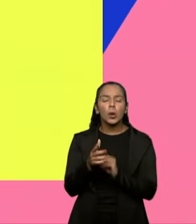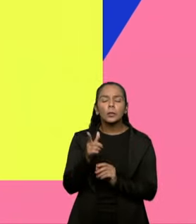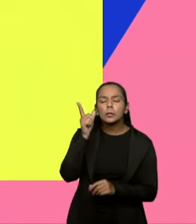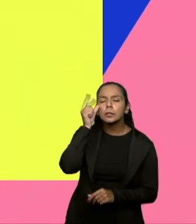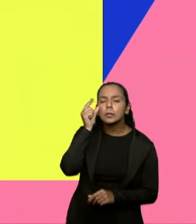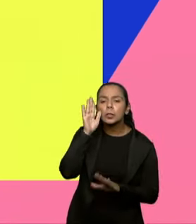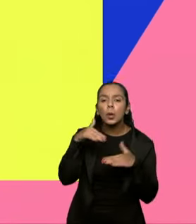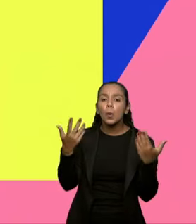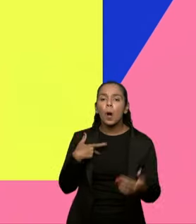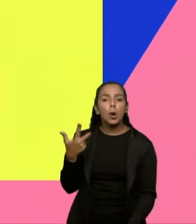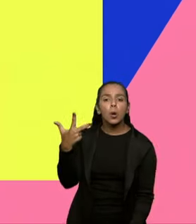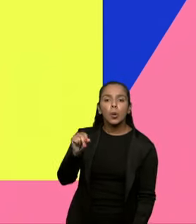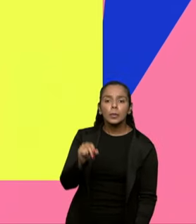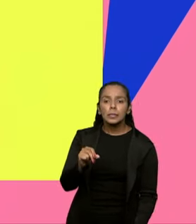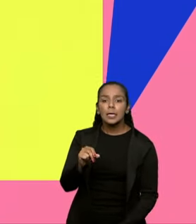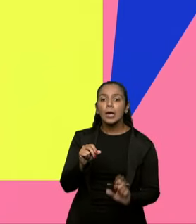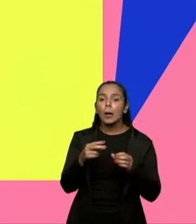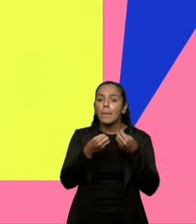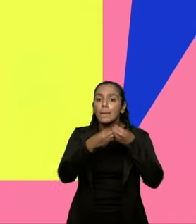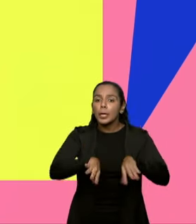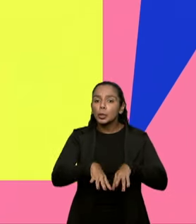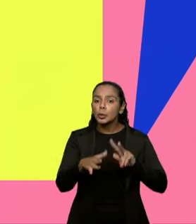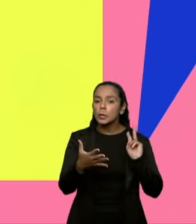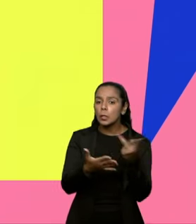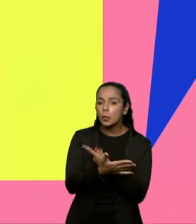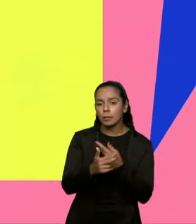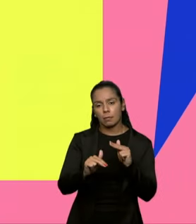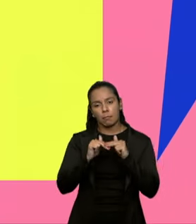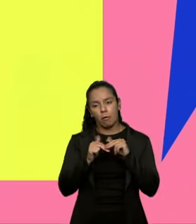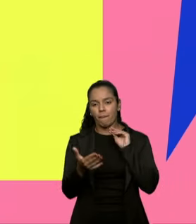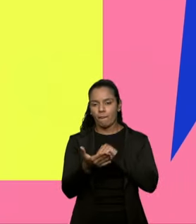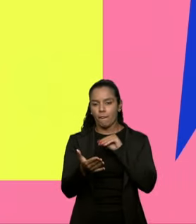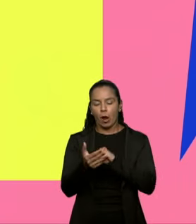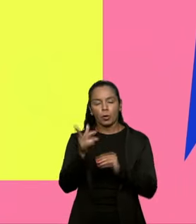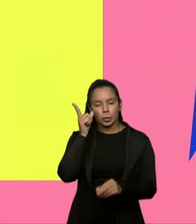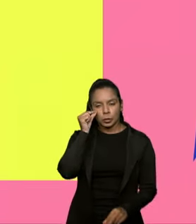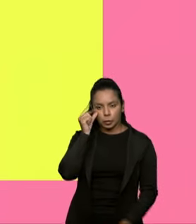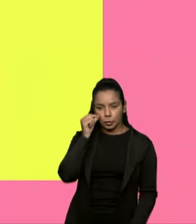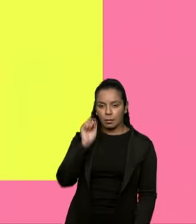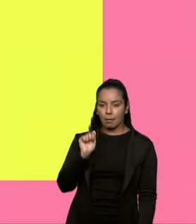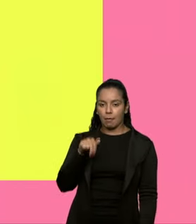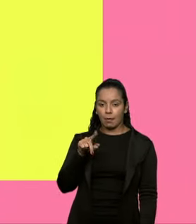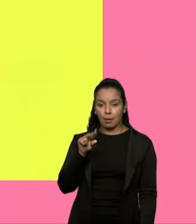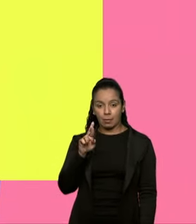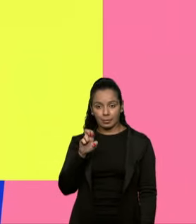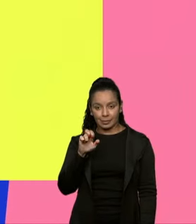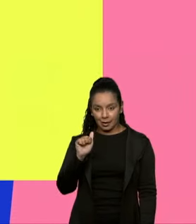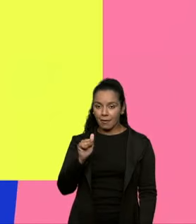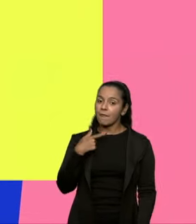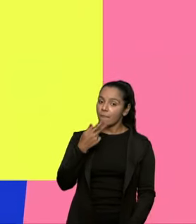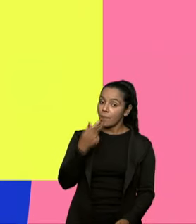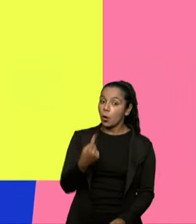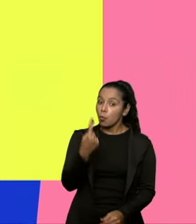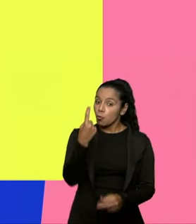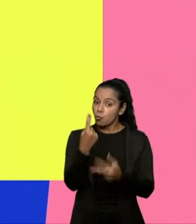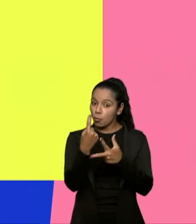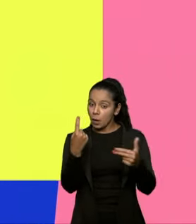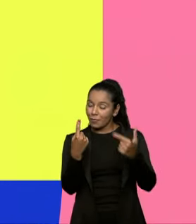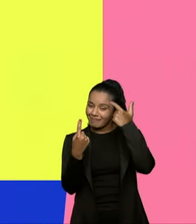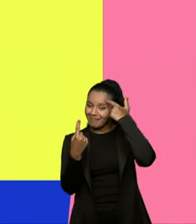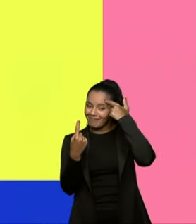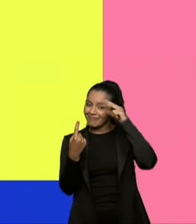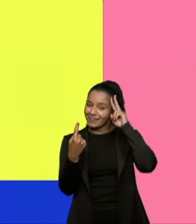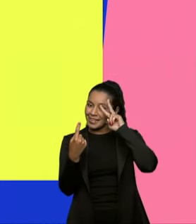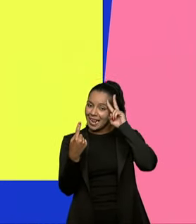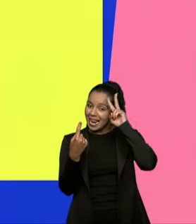consequências, sequelas que são causadas pela falta de sono? Acho que a André acabou de falar Marcos, um pouquinho. Esse é um fator, né? A memória é